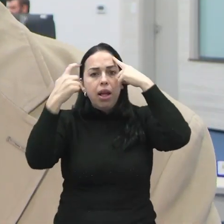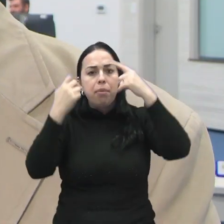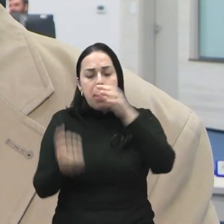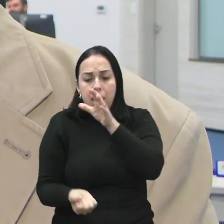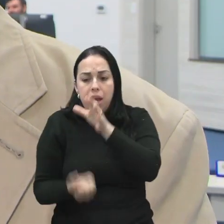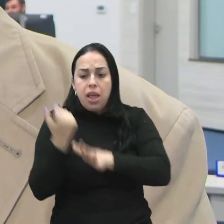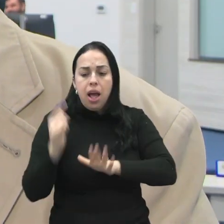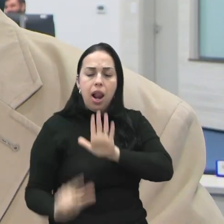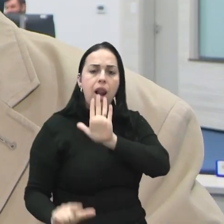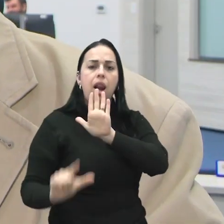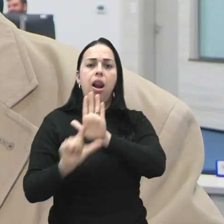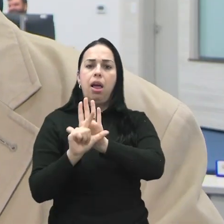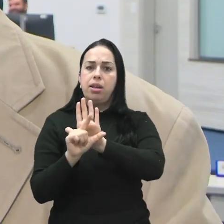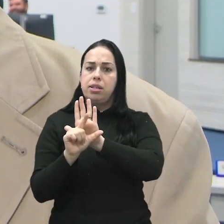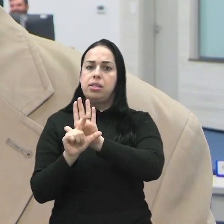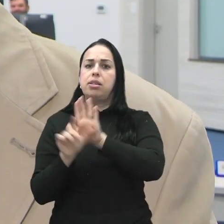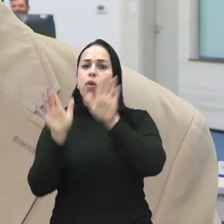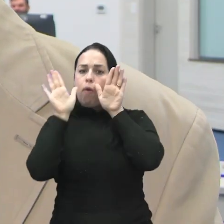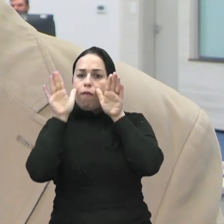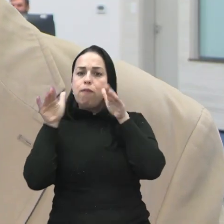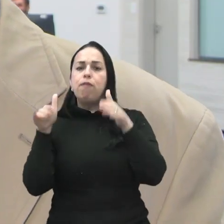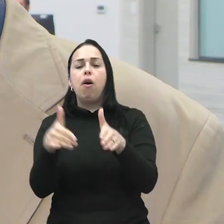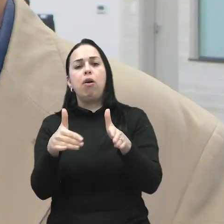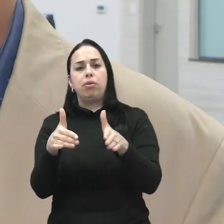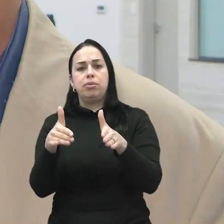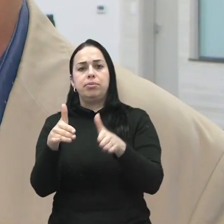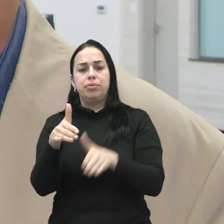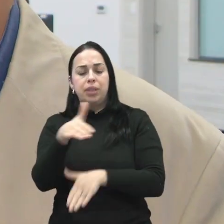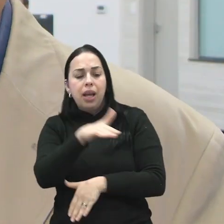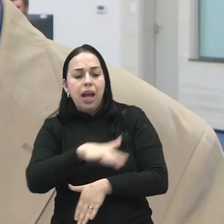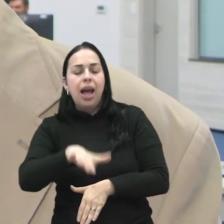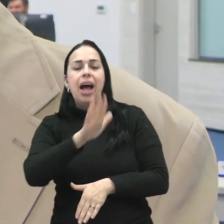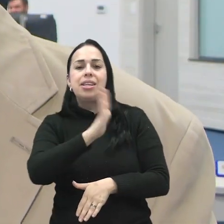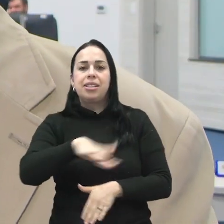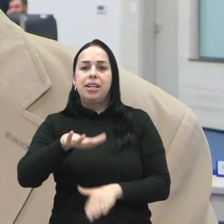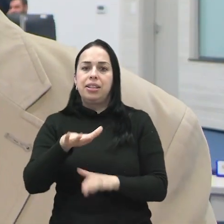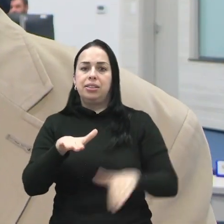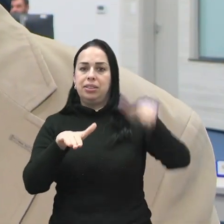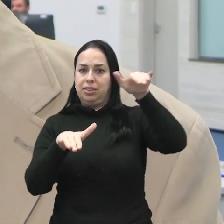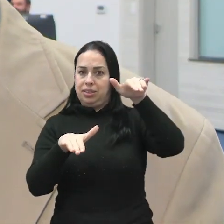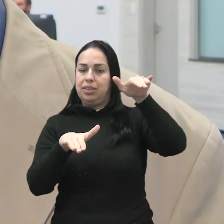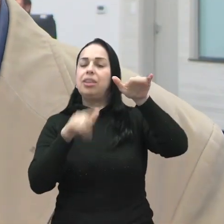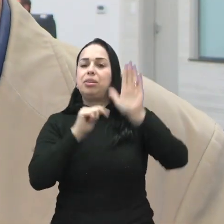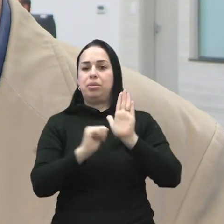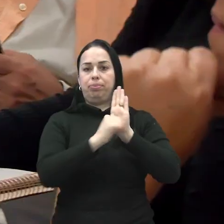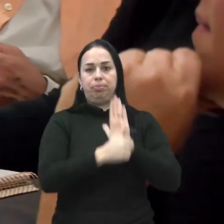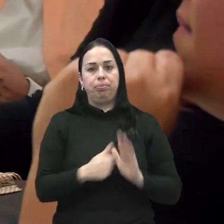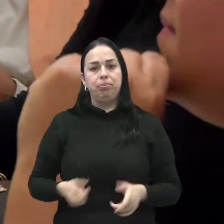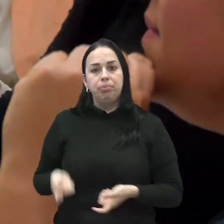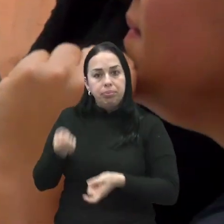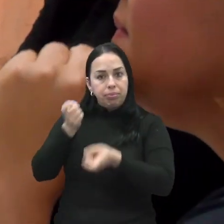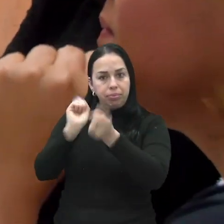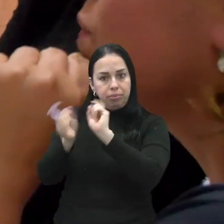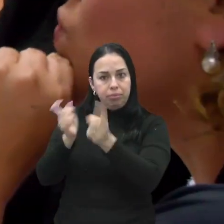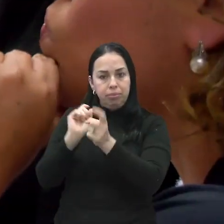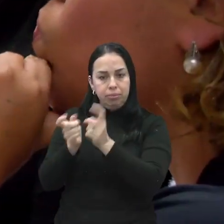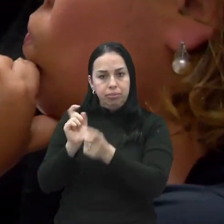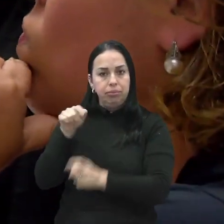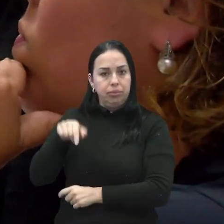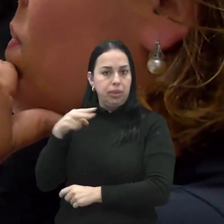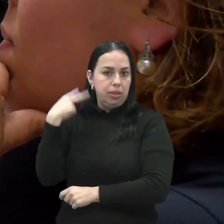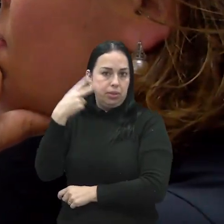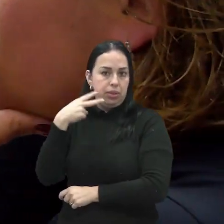gente possa criar políticas públicas, né, direcionadas a crianças e jovens com T21. Durante a reunião,